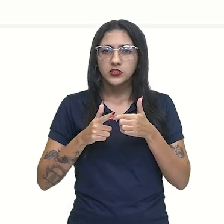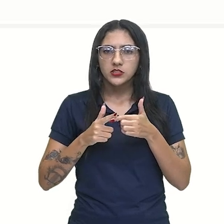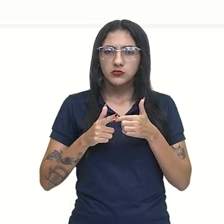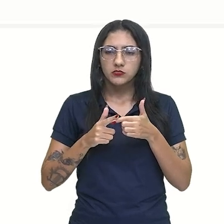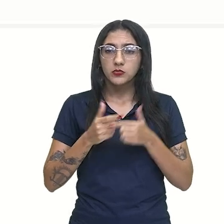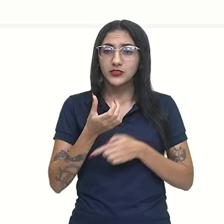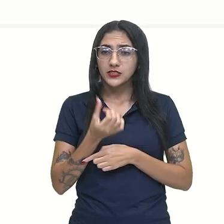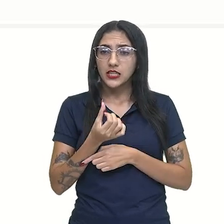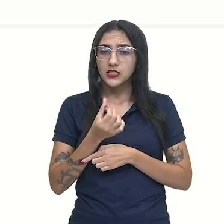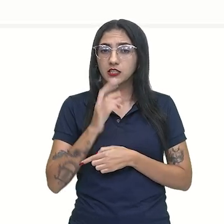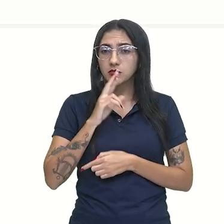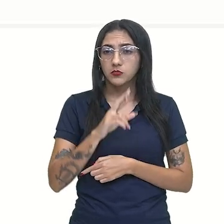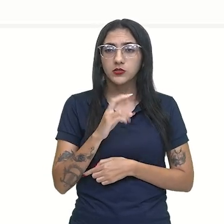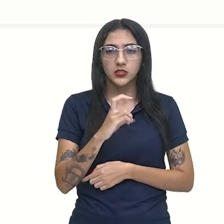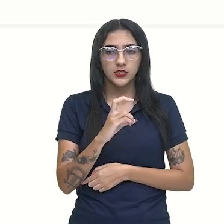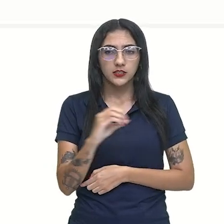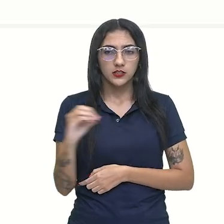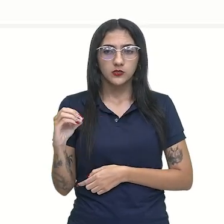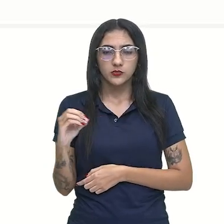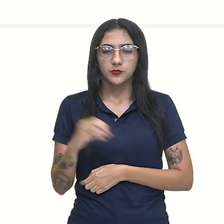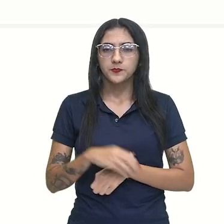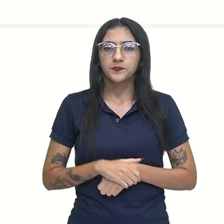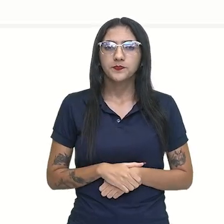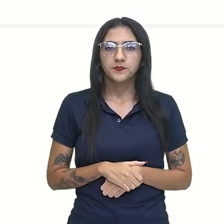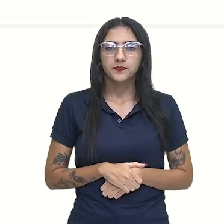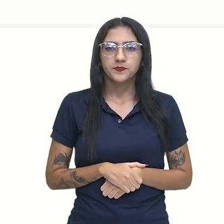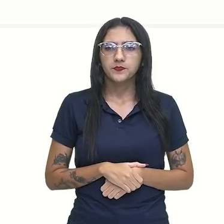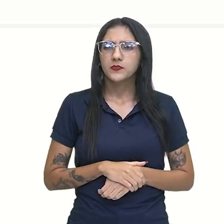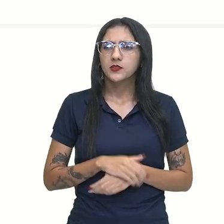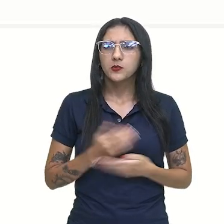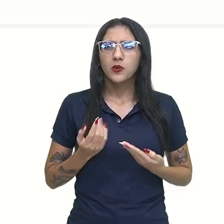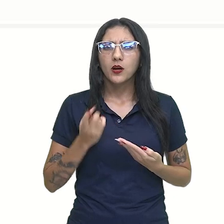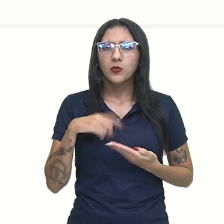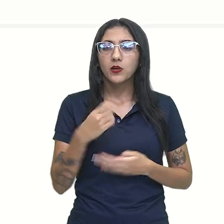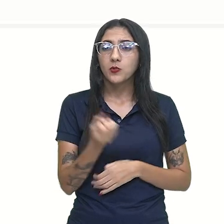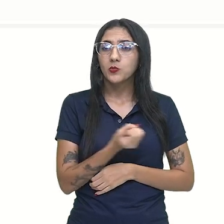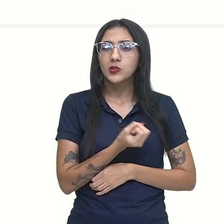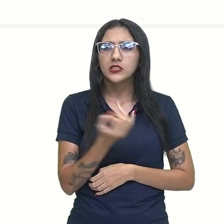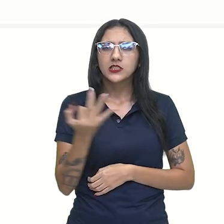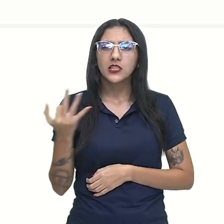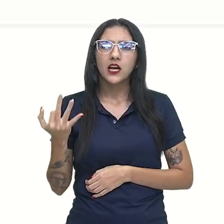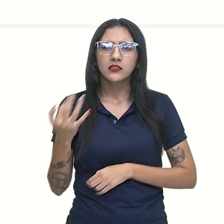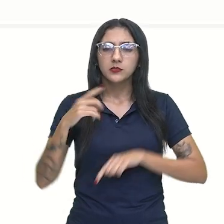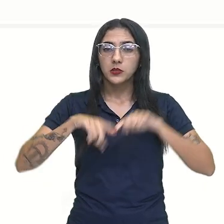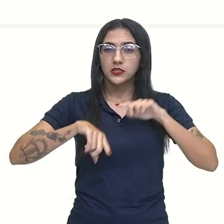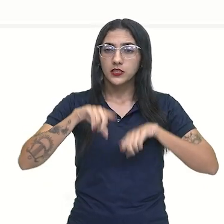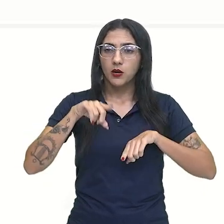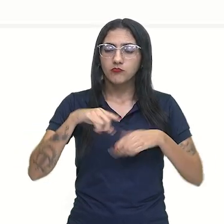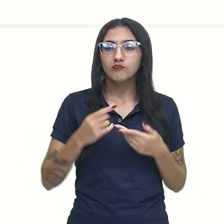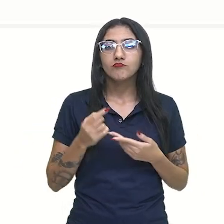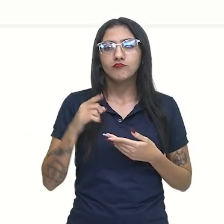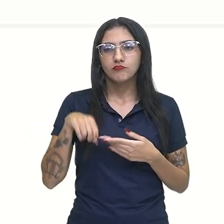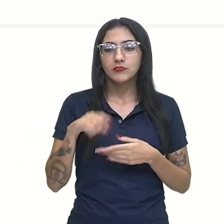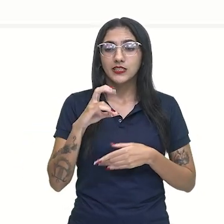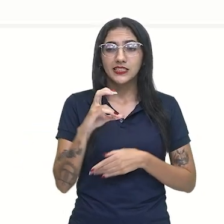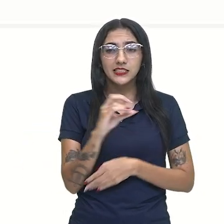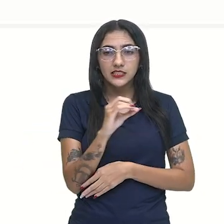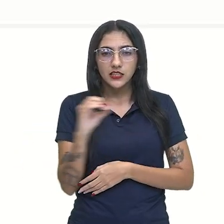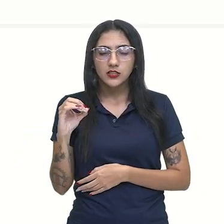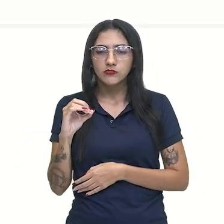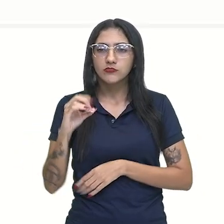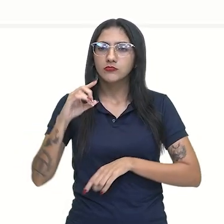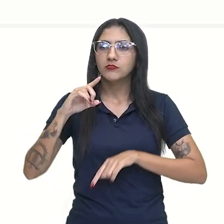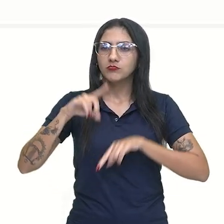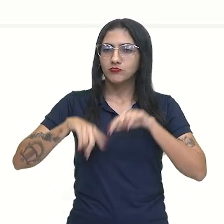500. Então, qual a quantidade, né, de produto? 500 unidades